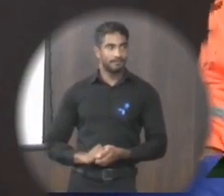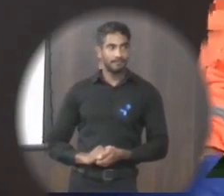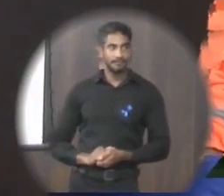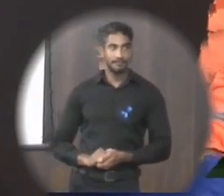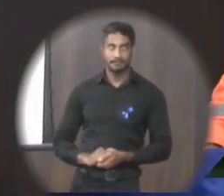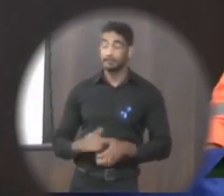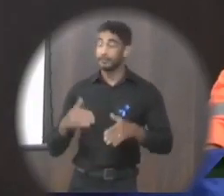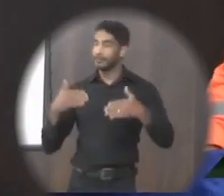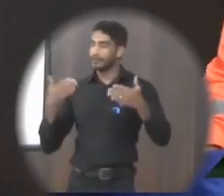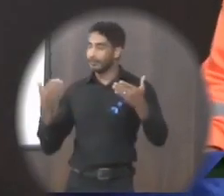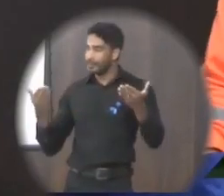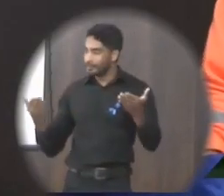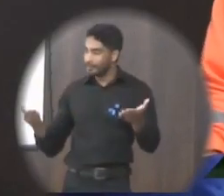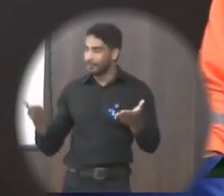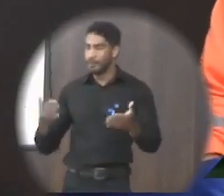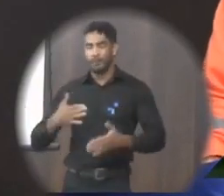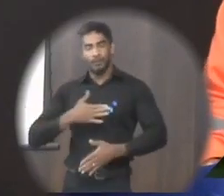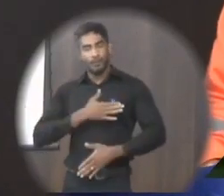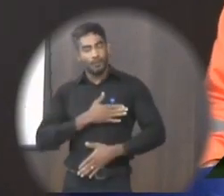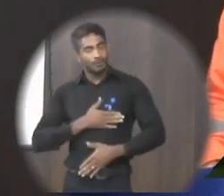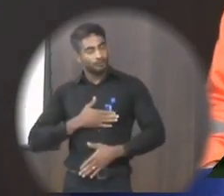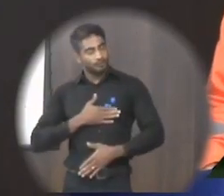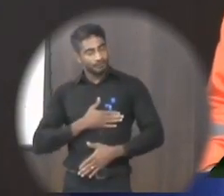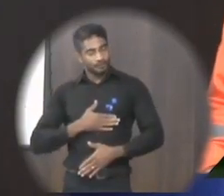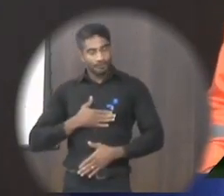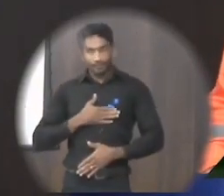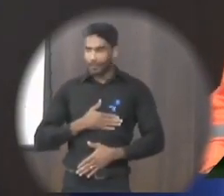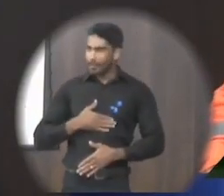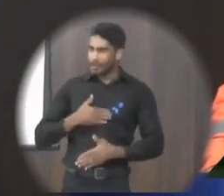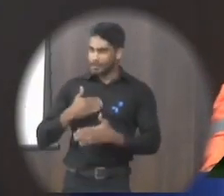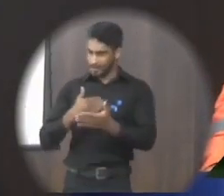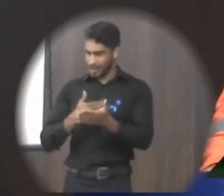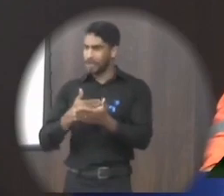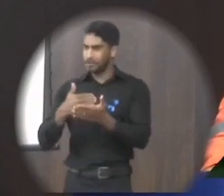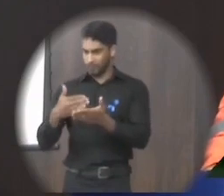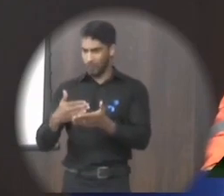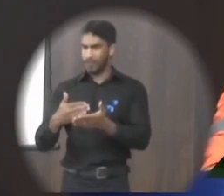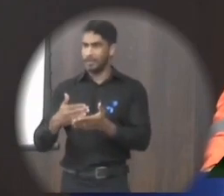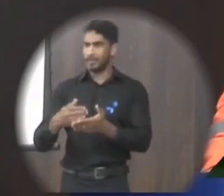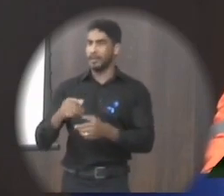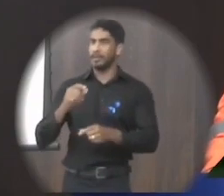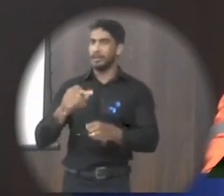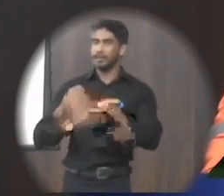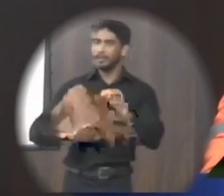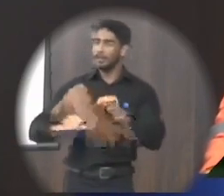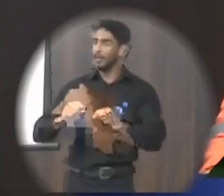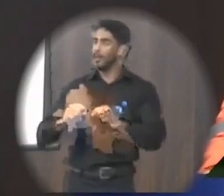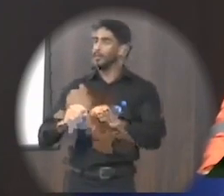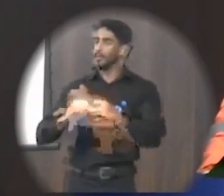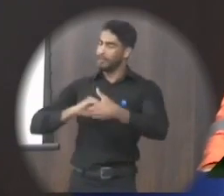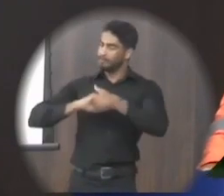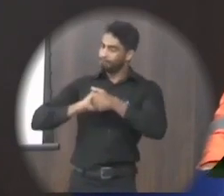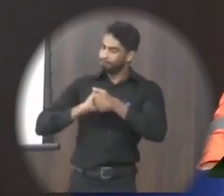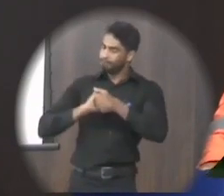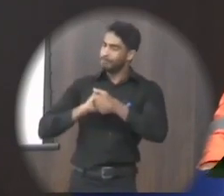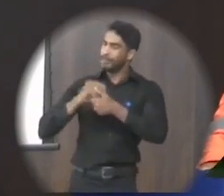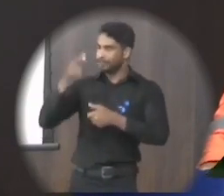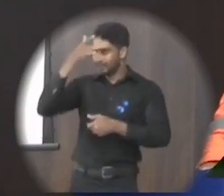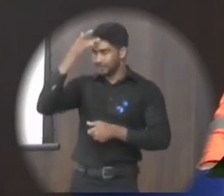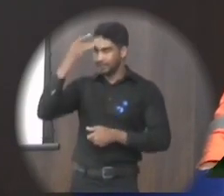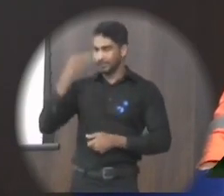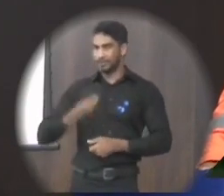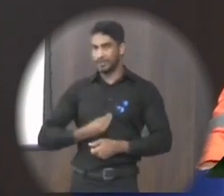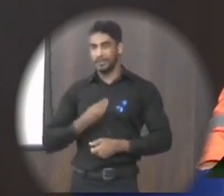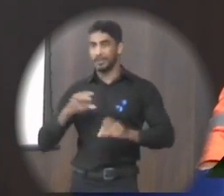Bom, gostaria inicialmente de saudar a todos os presentes, tá? Em